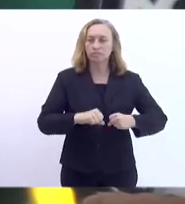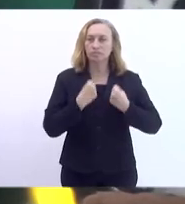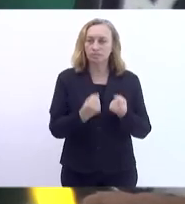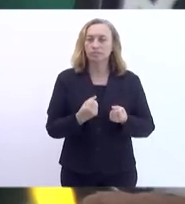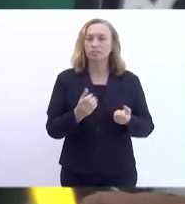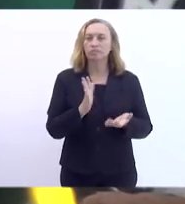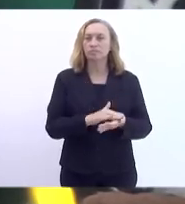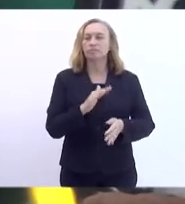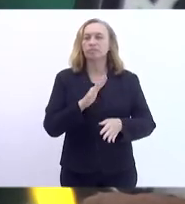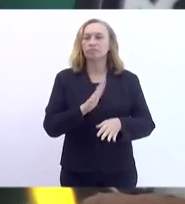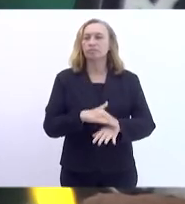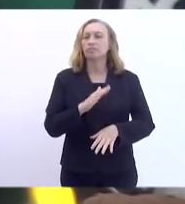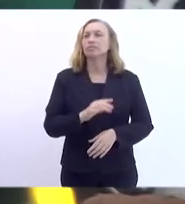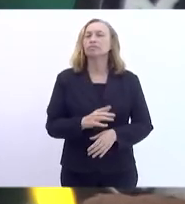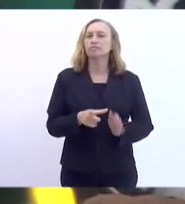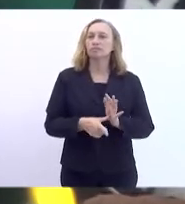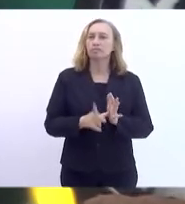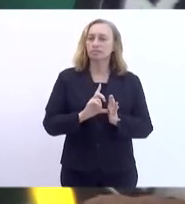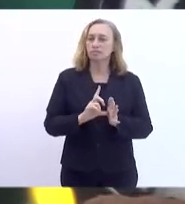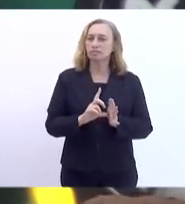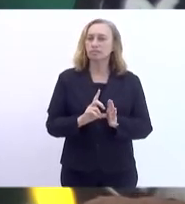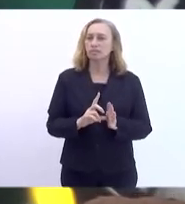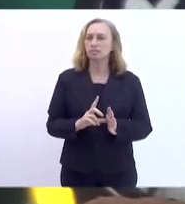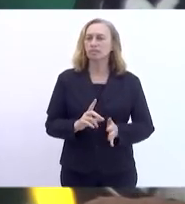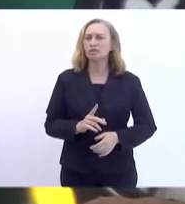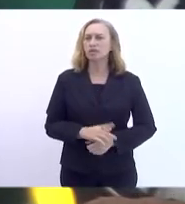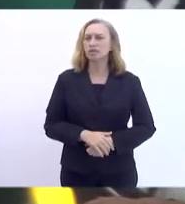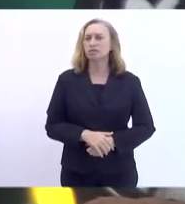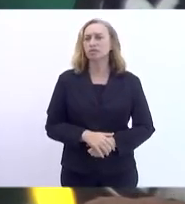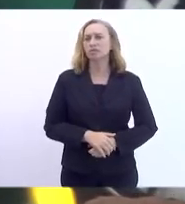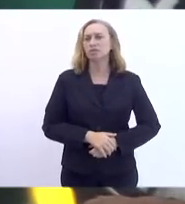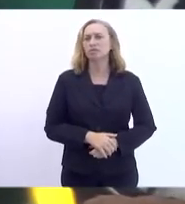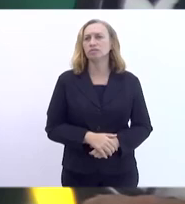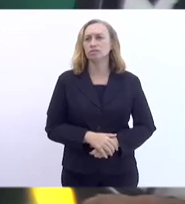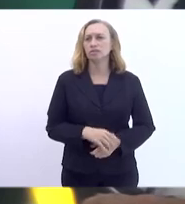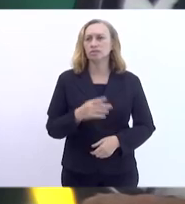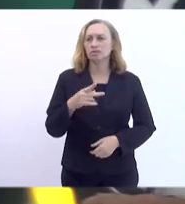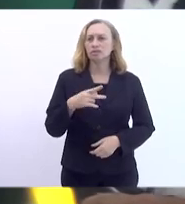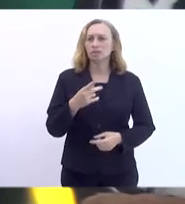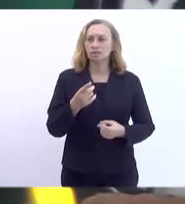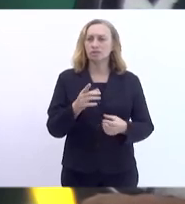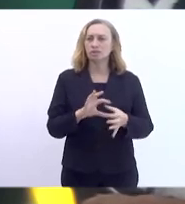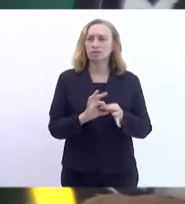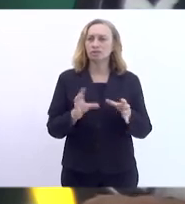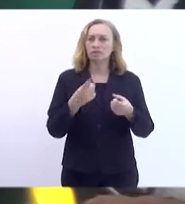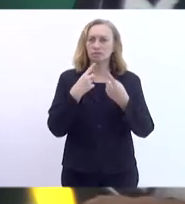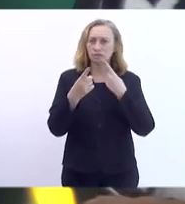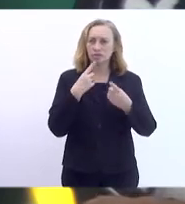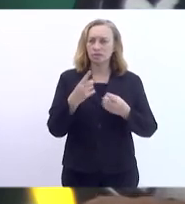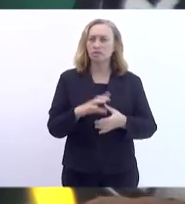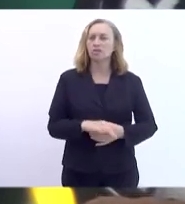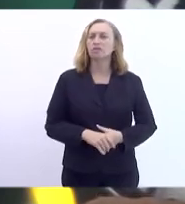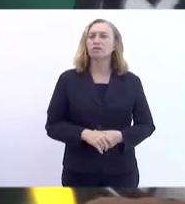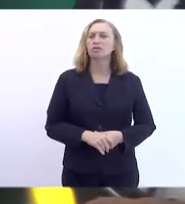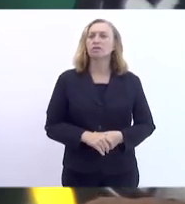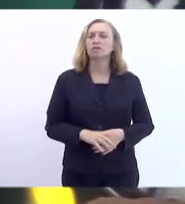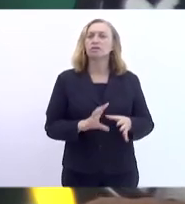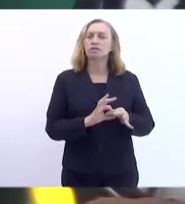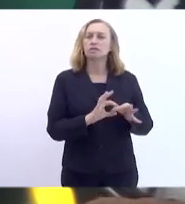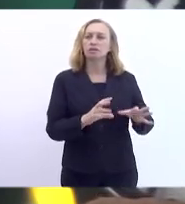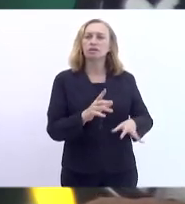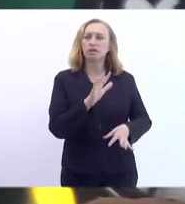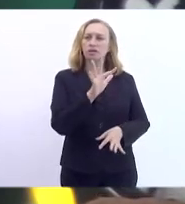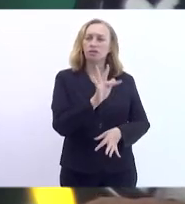eu quero antes de abrir a interrupção do Diálogo passar a palavra Doutor